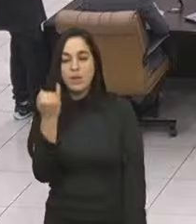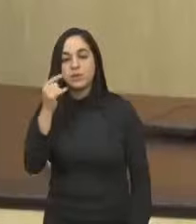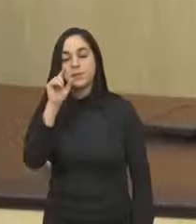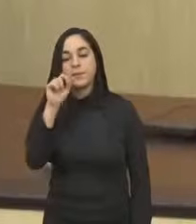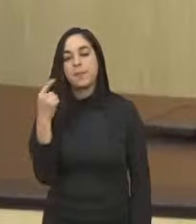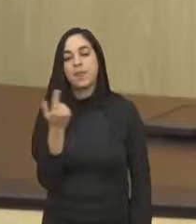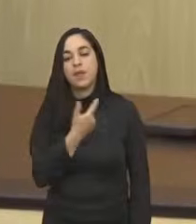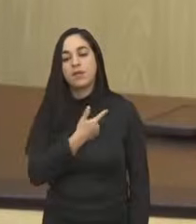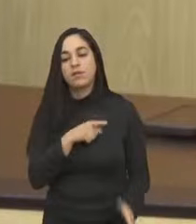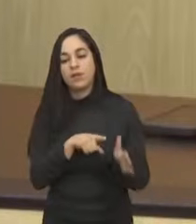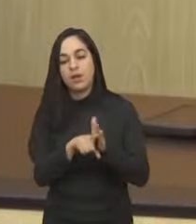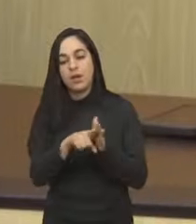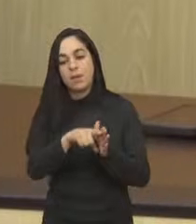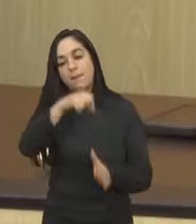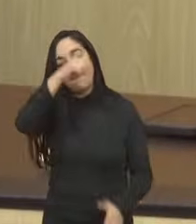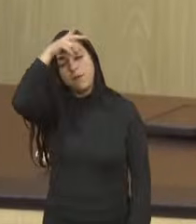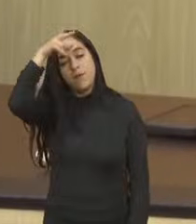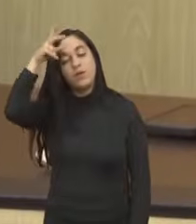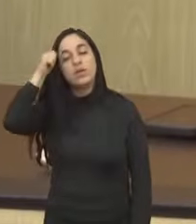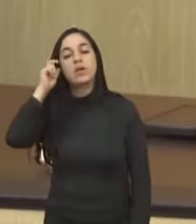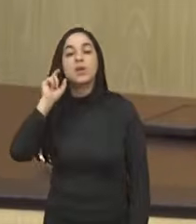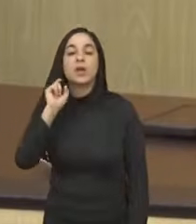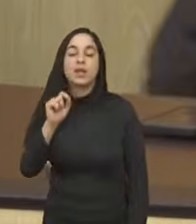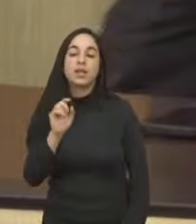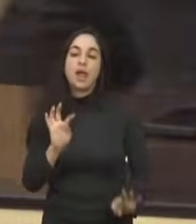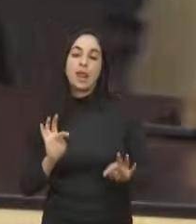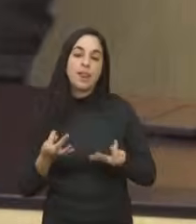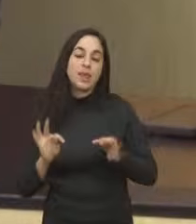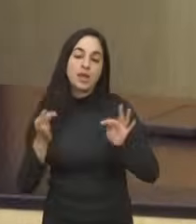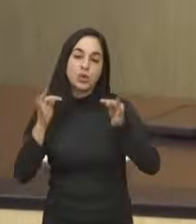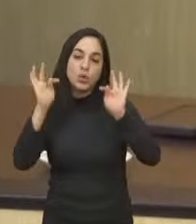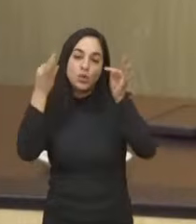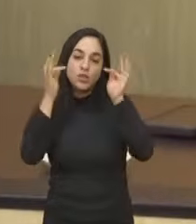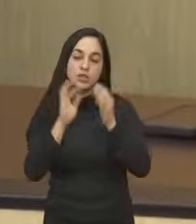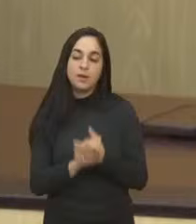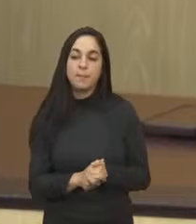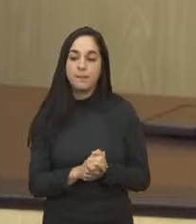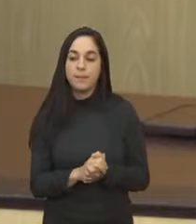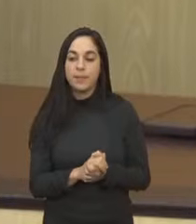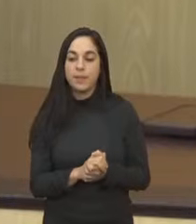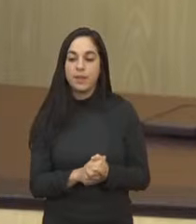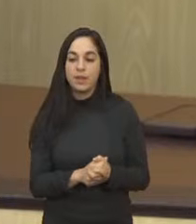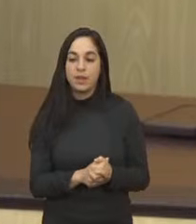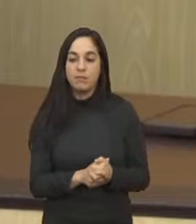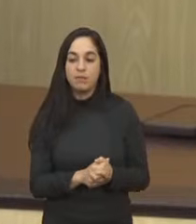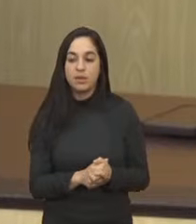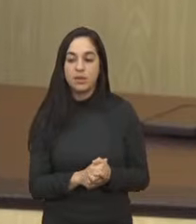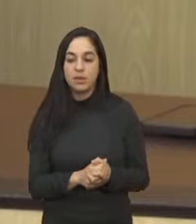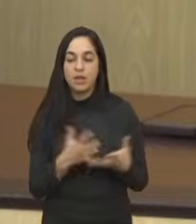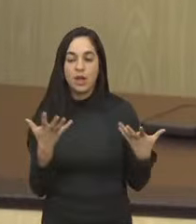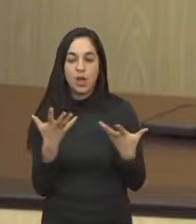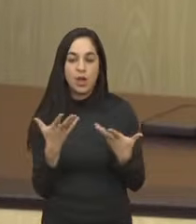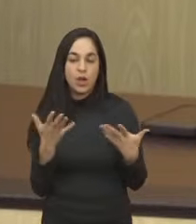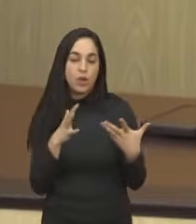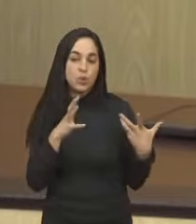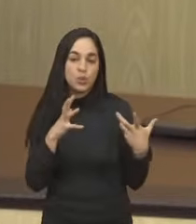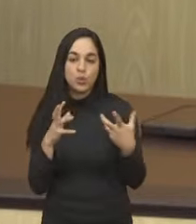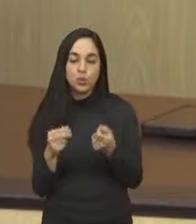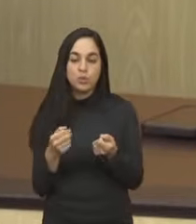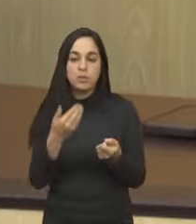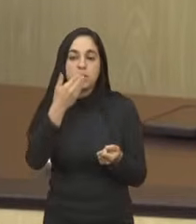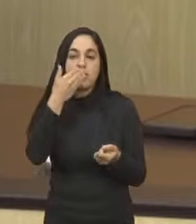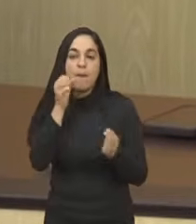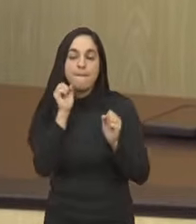estamos verificando na Prefeitura, a questão também da tecnologia, né, para que os ofícios possam ser, no caso, agora digitalizados, né, através